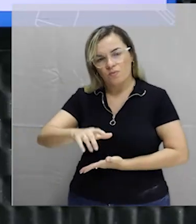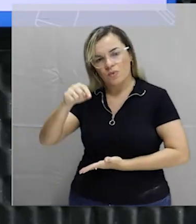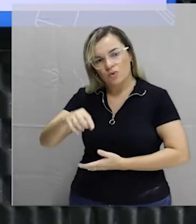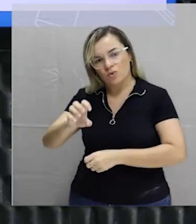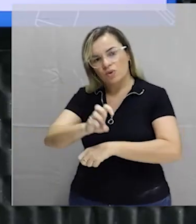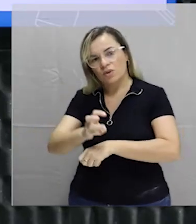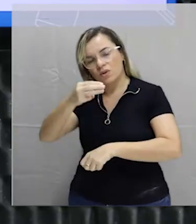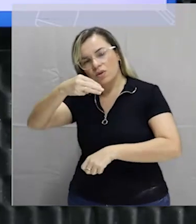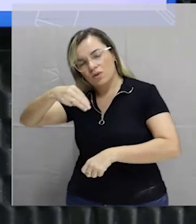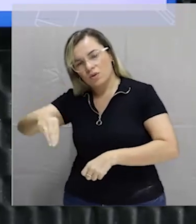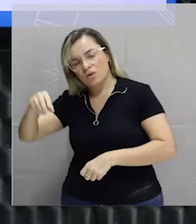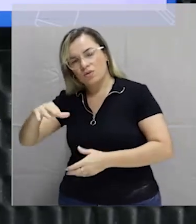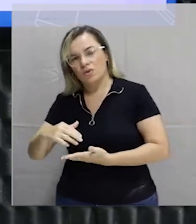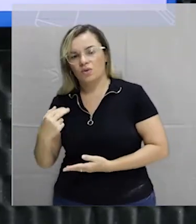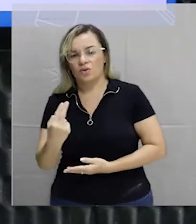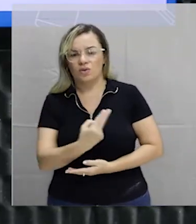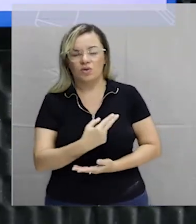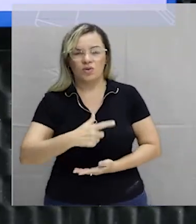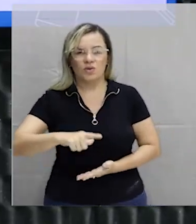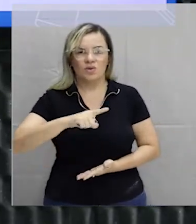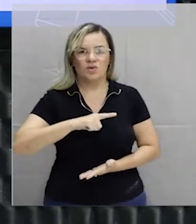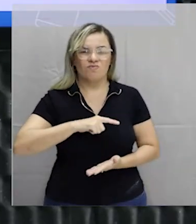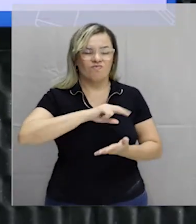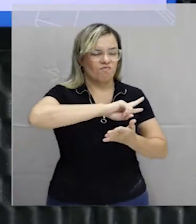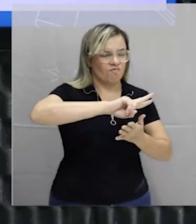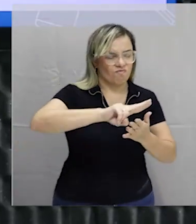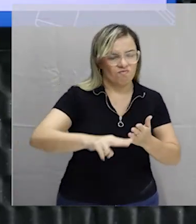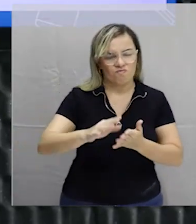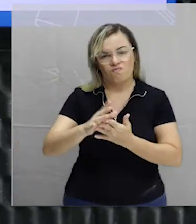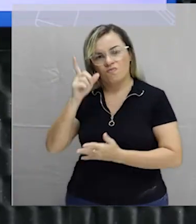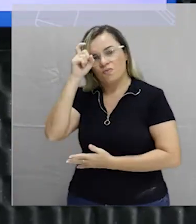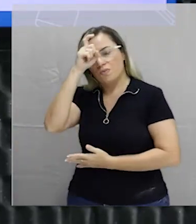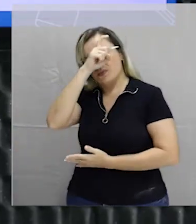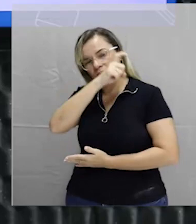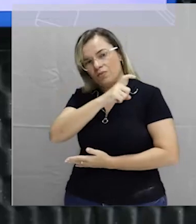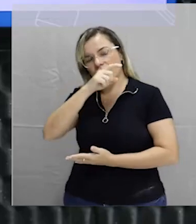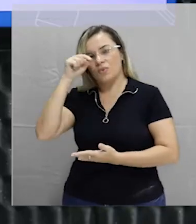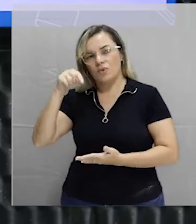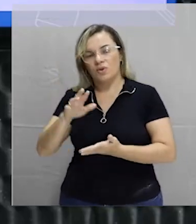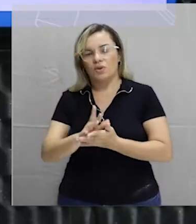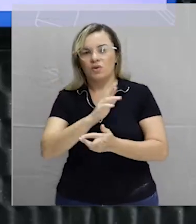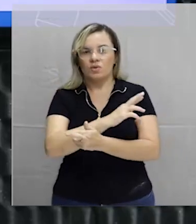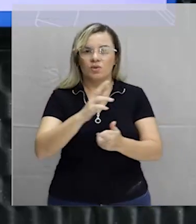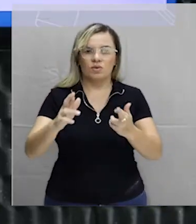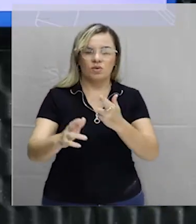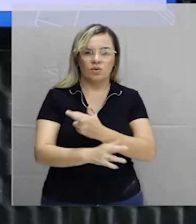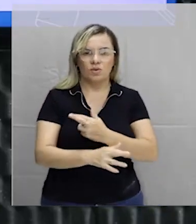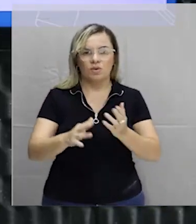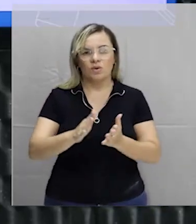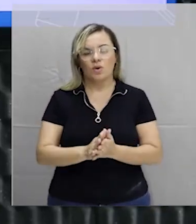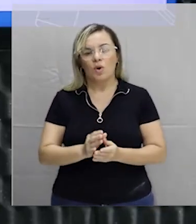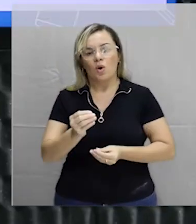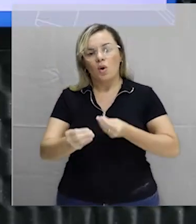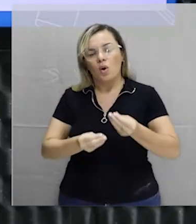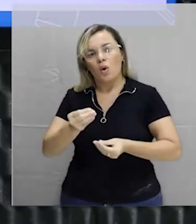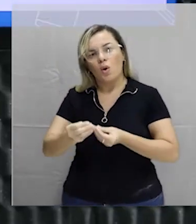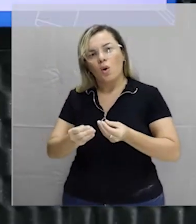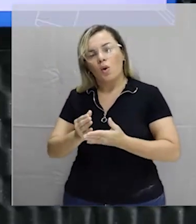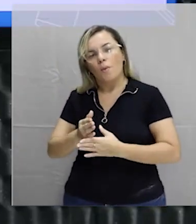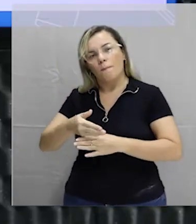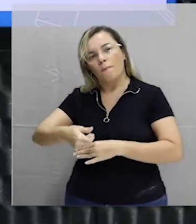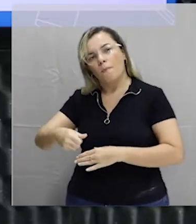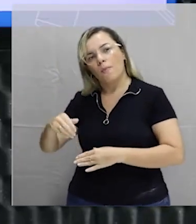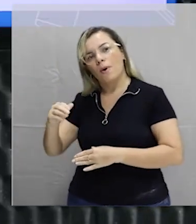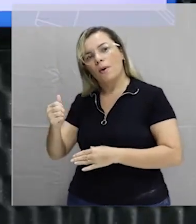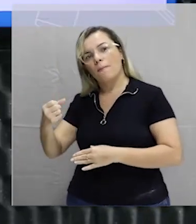Maranhão, nós tivemos várias dificuldades. No que diz respeito à questão do abastecimento,